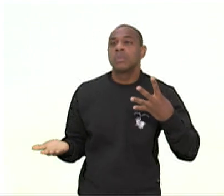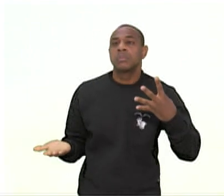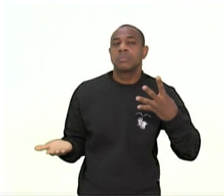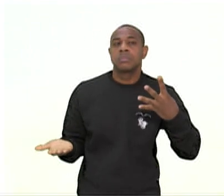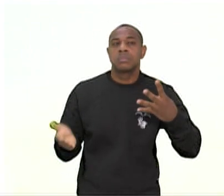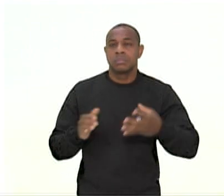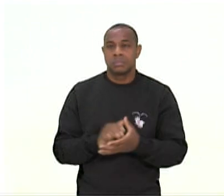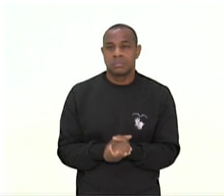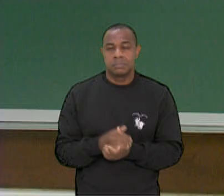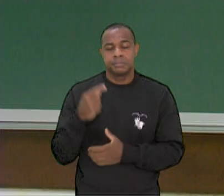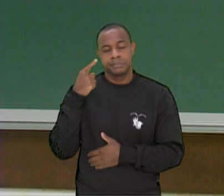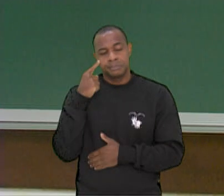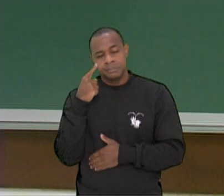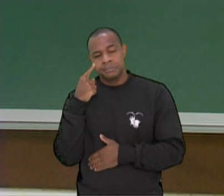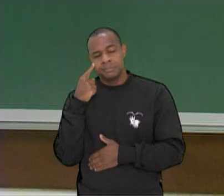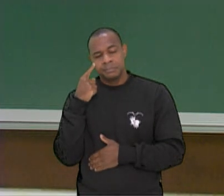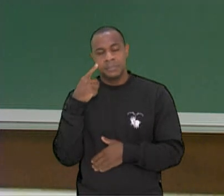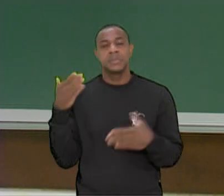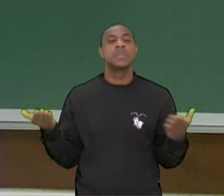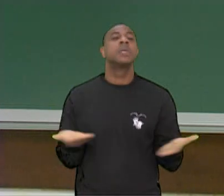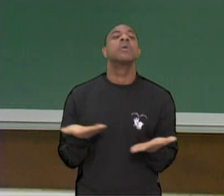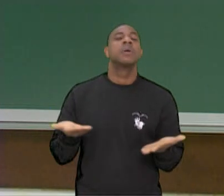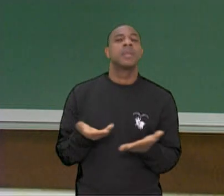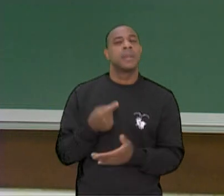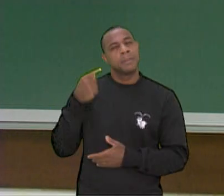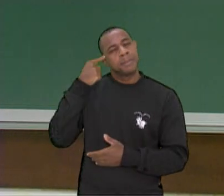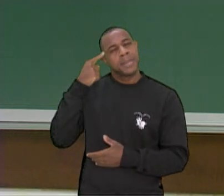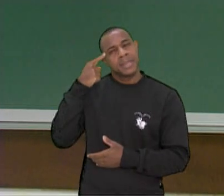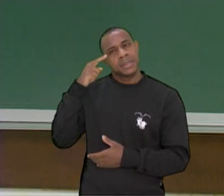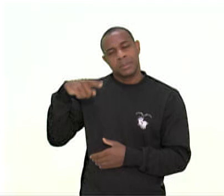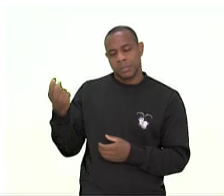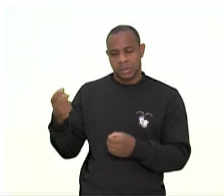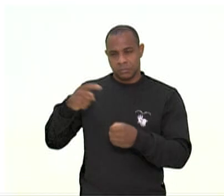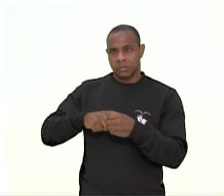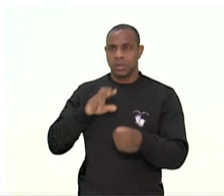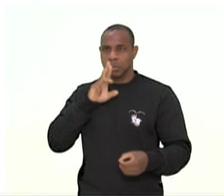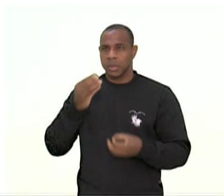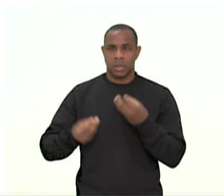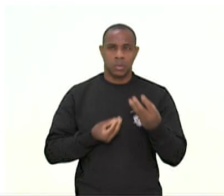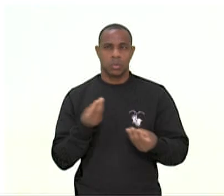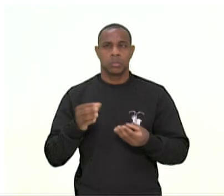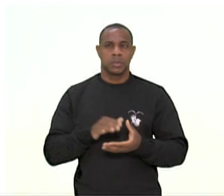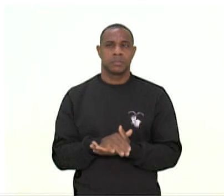Rodrigues? E agora? Pensa aí e a gente volta já.